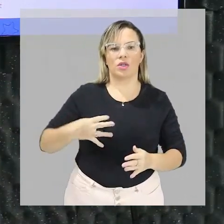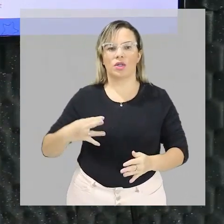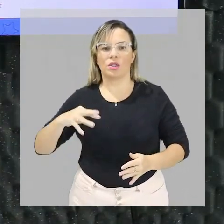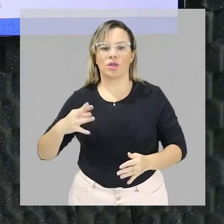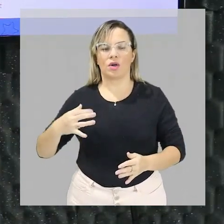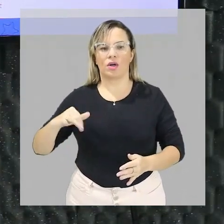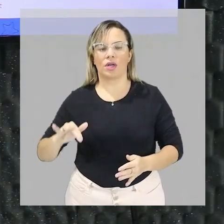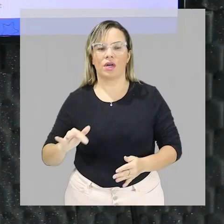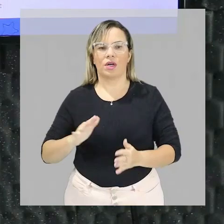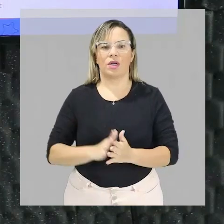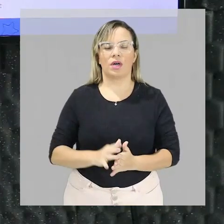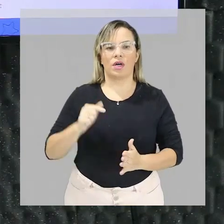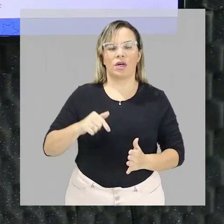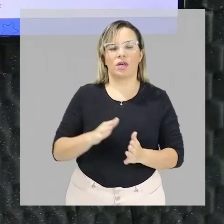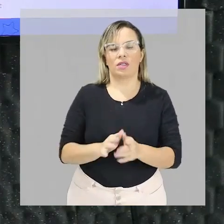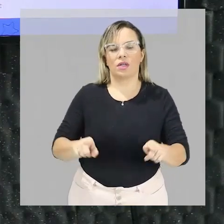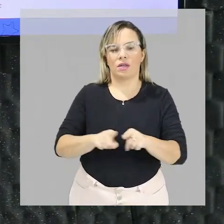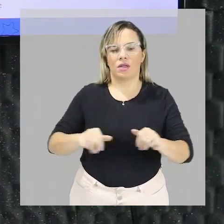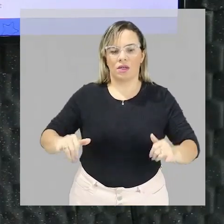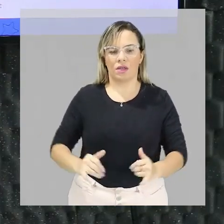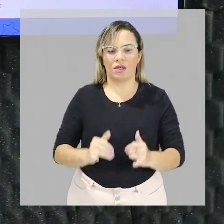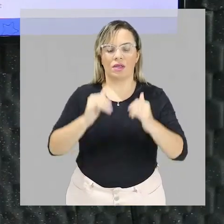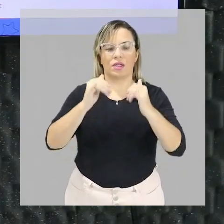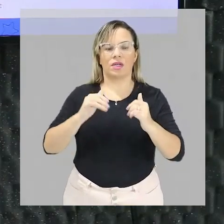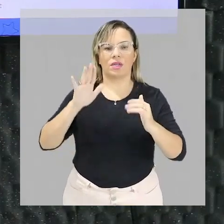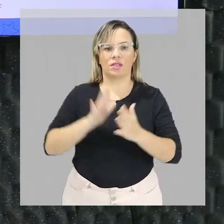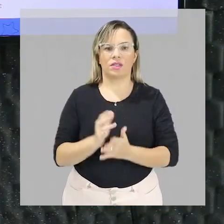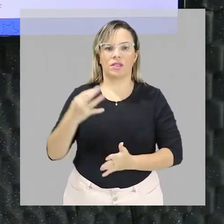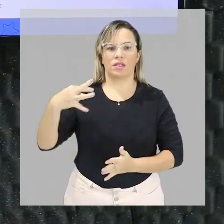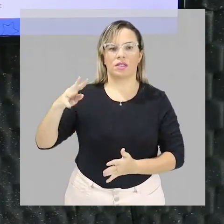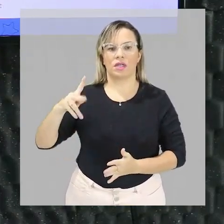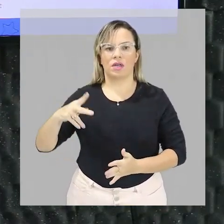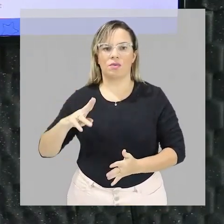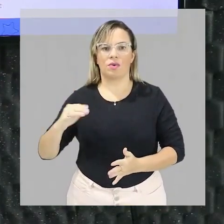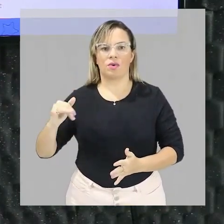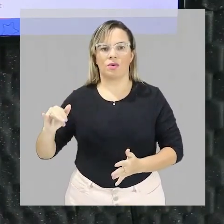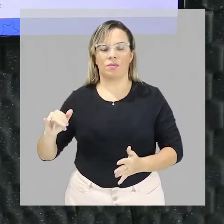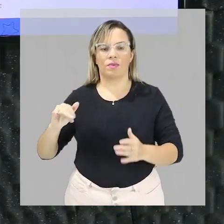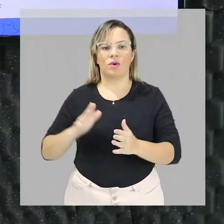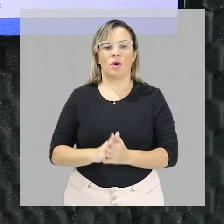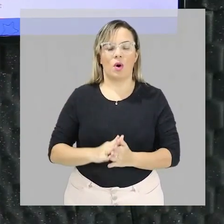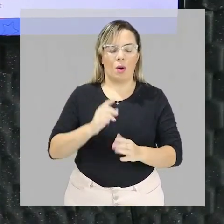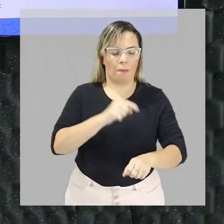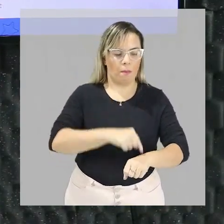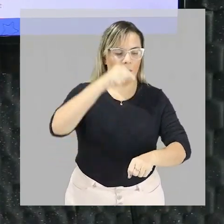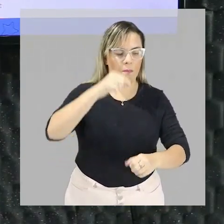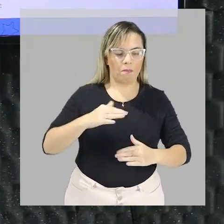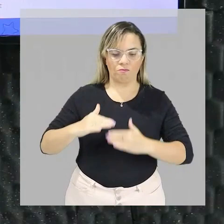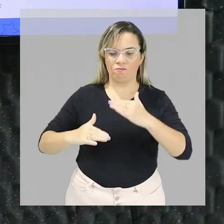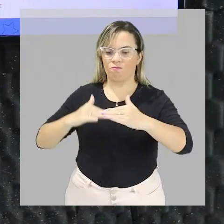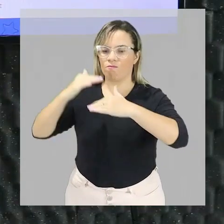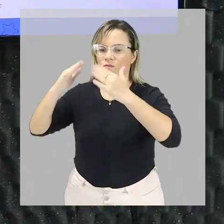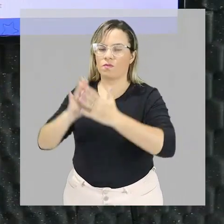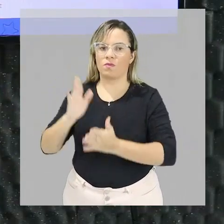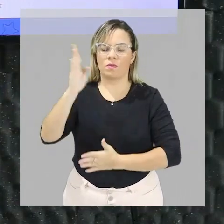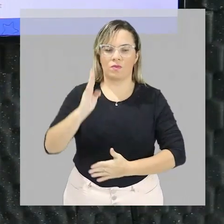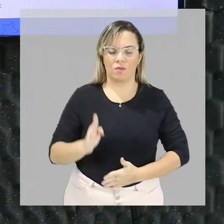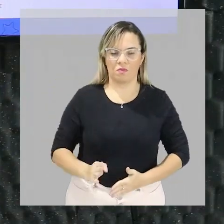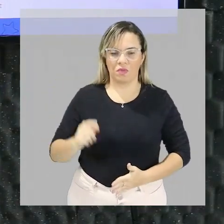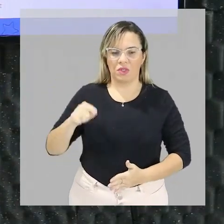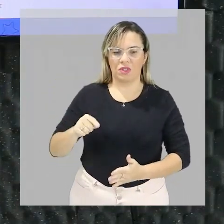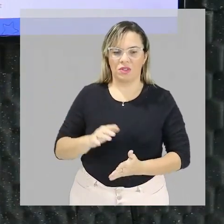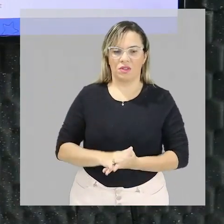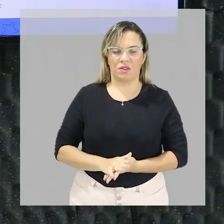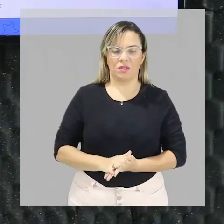Itaipu. Então, um momento que se dizia que o país estava crescendo. né? E esse ufanismo teria sido